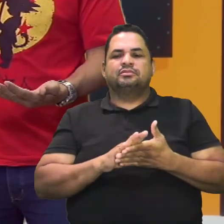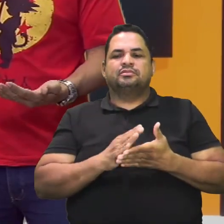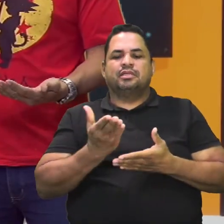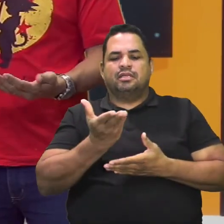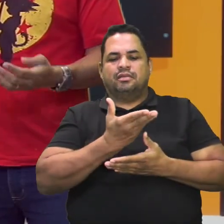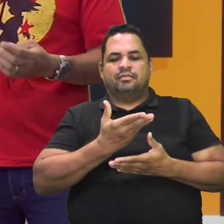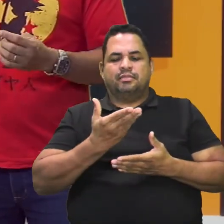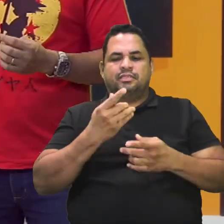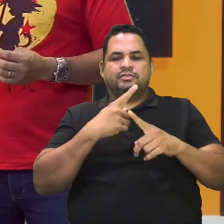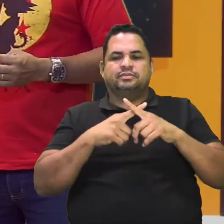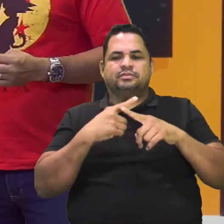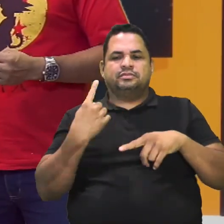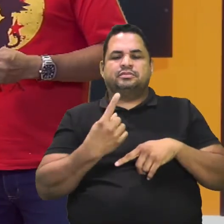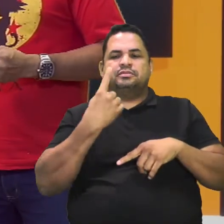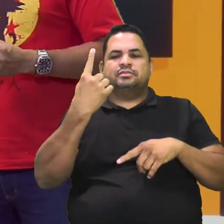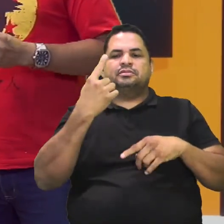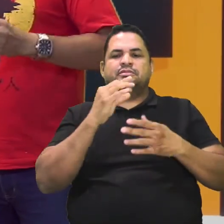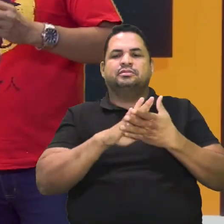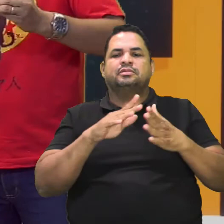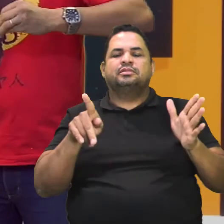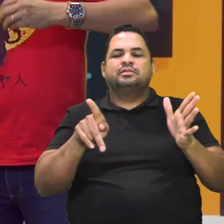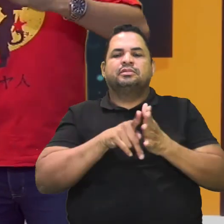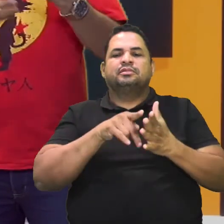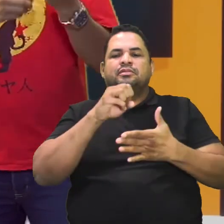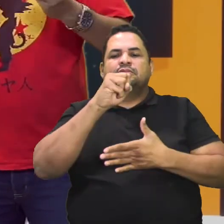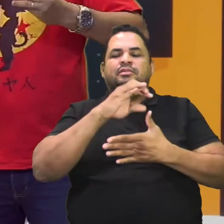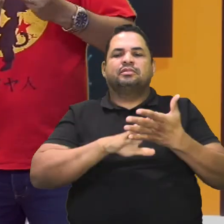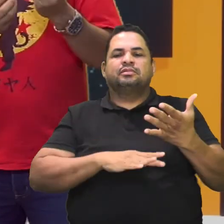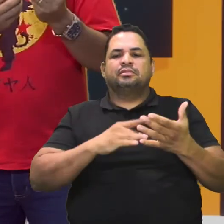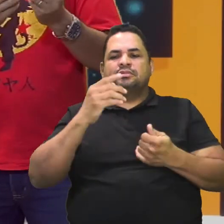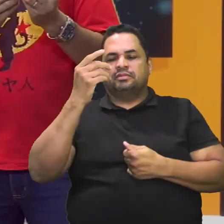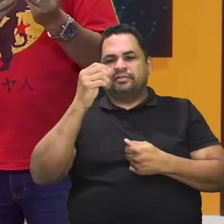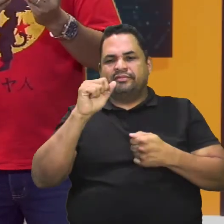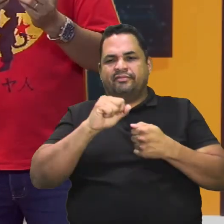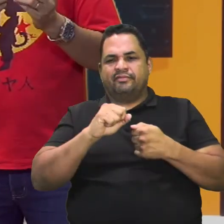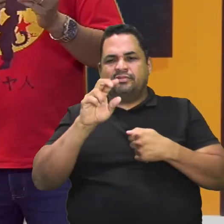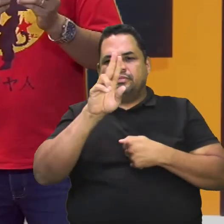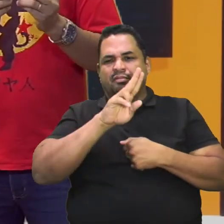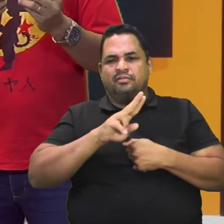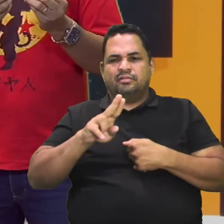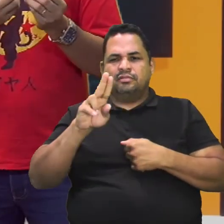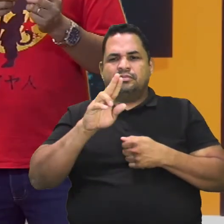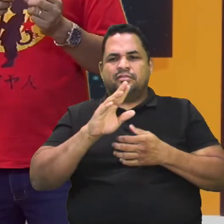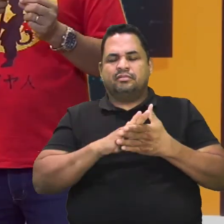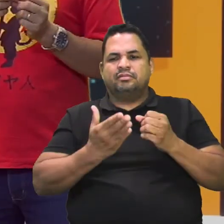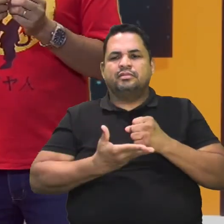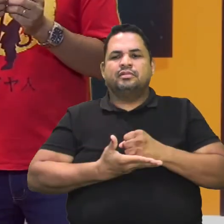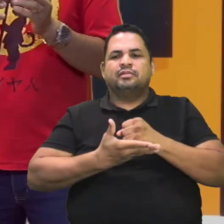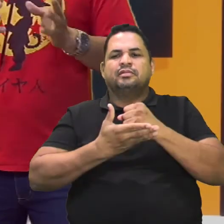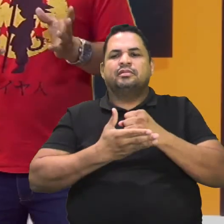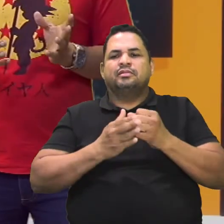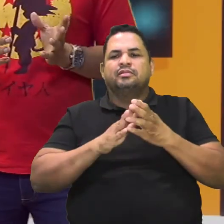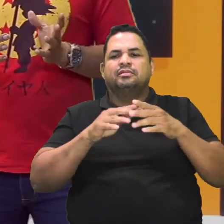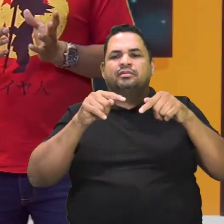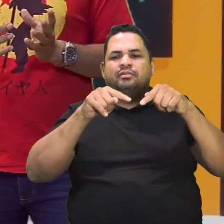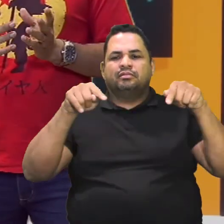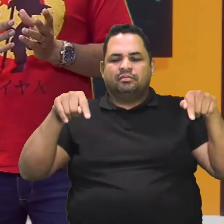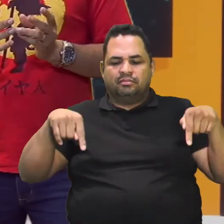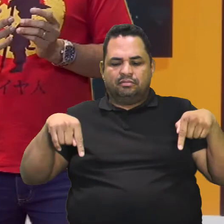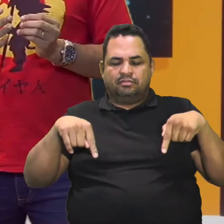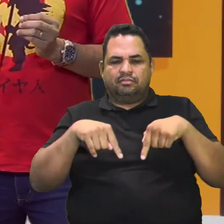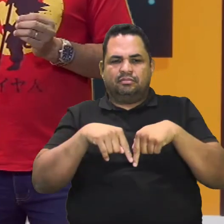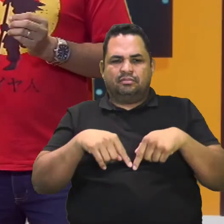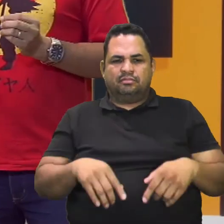vezes a altura. E a própria questão falou, faça não sei o que, use como se a base fosse um